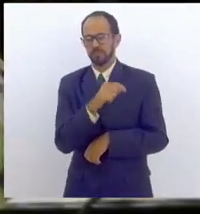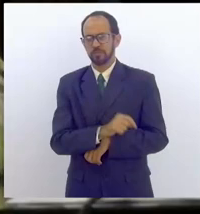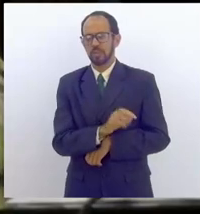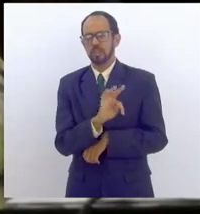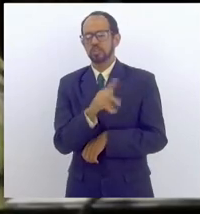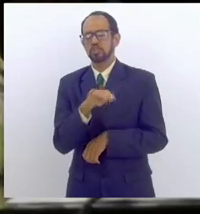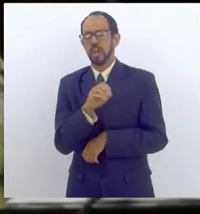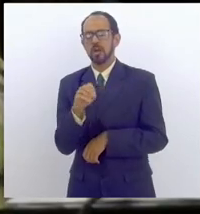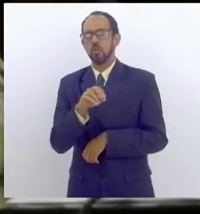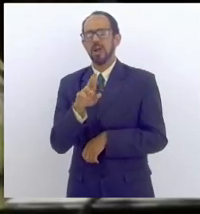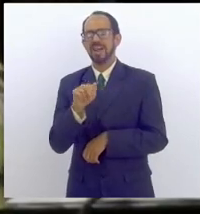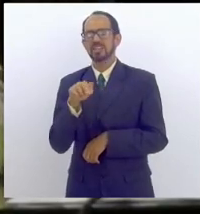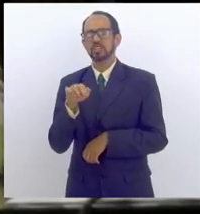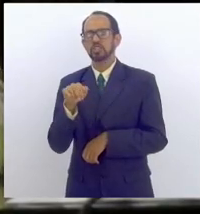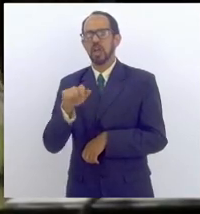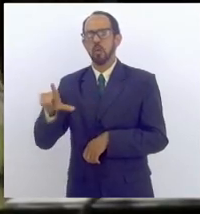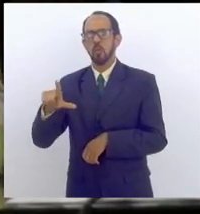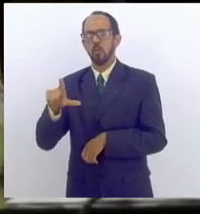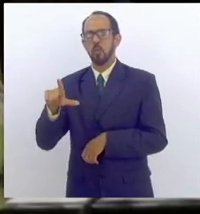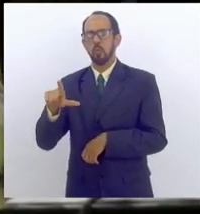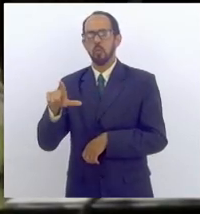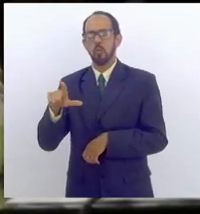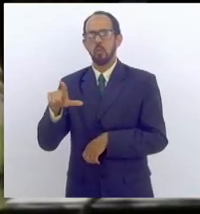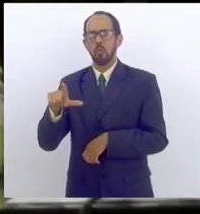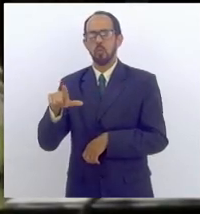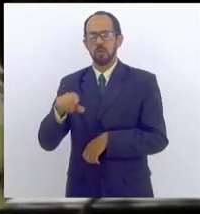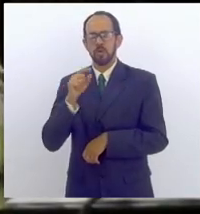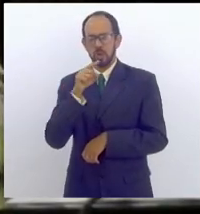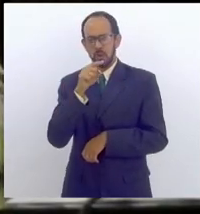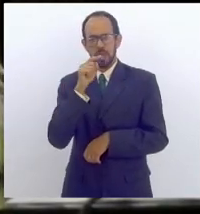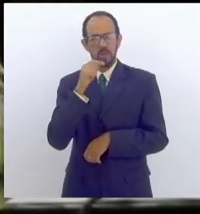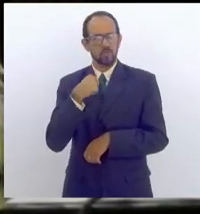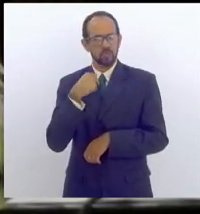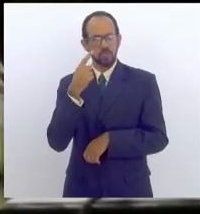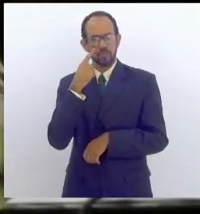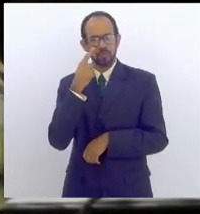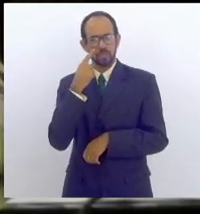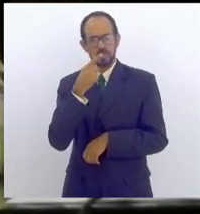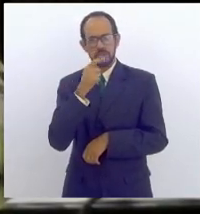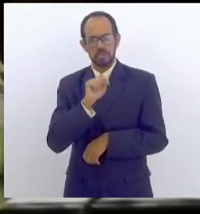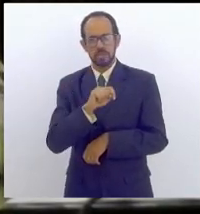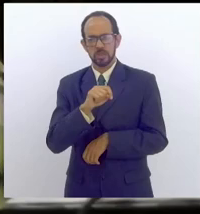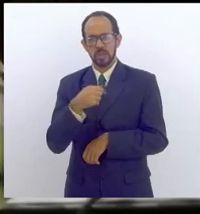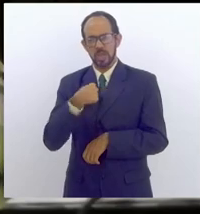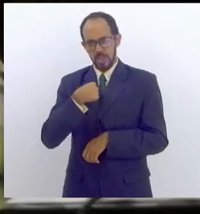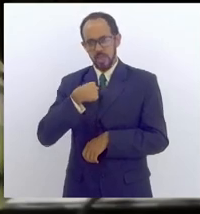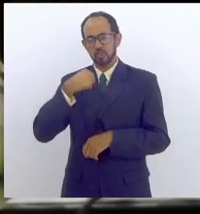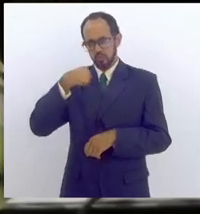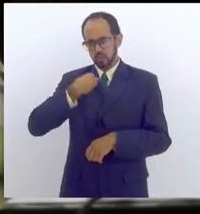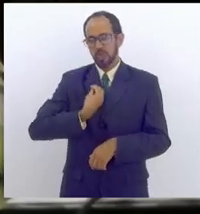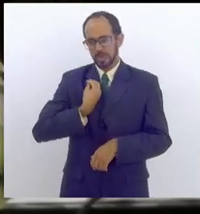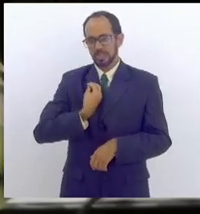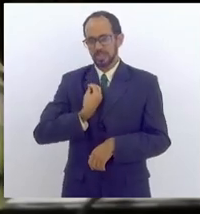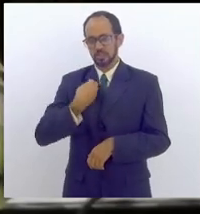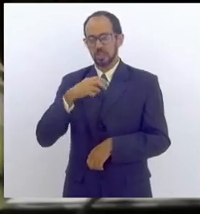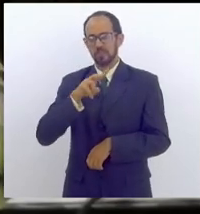Rangel. Tiago Rangel, está ali o Tiago. Eu estou aqui. Valdo Ceasa,